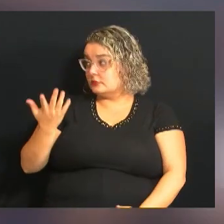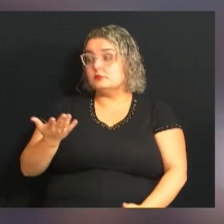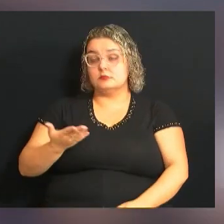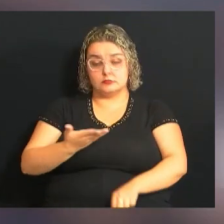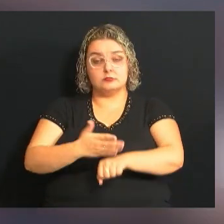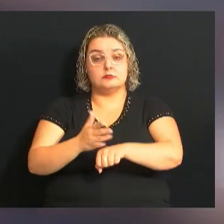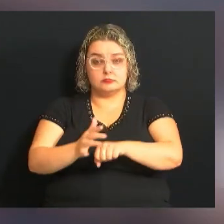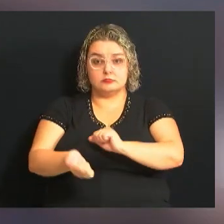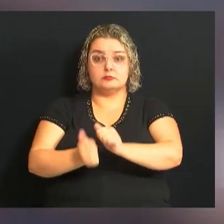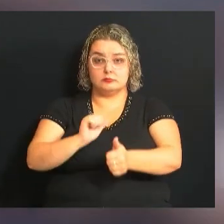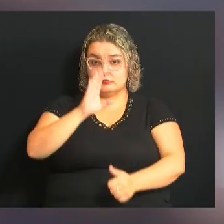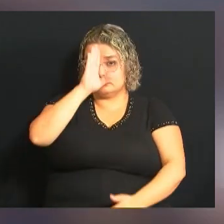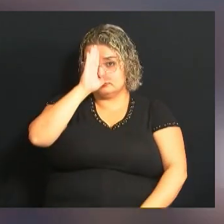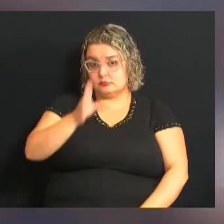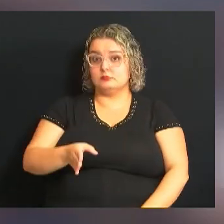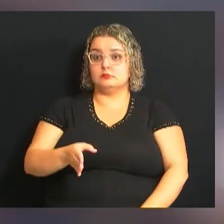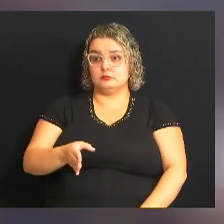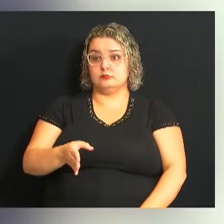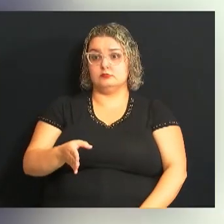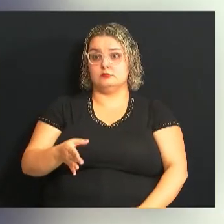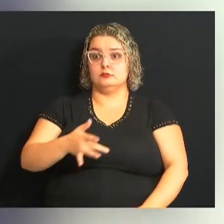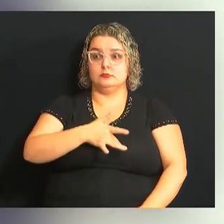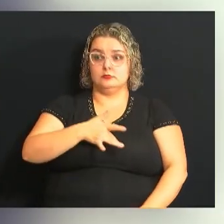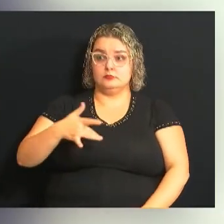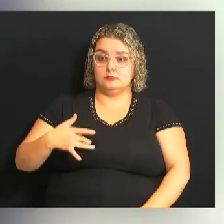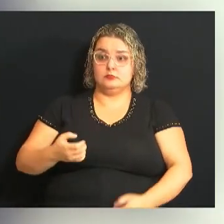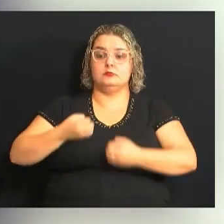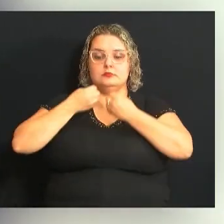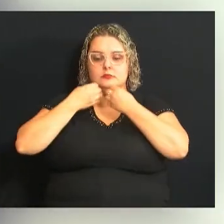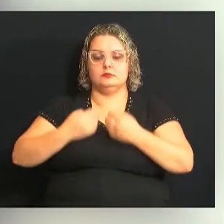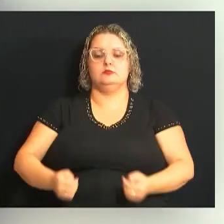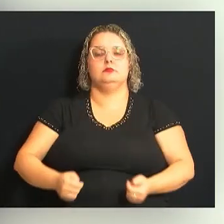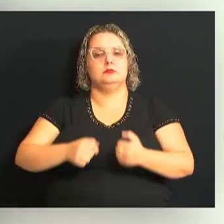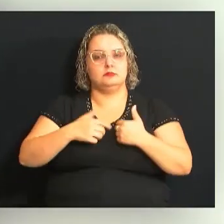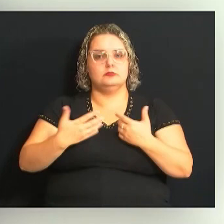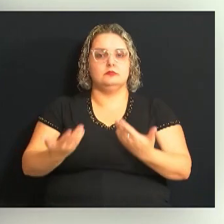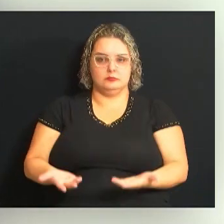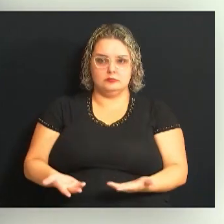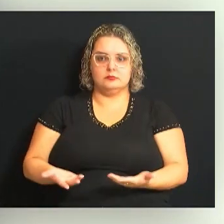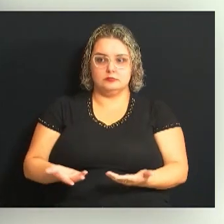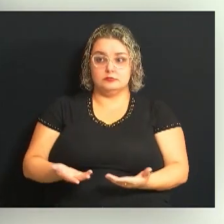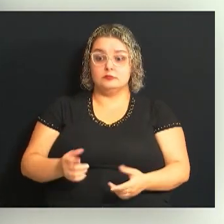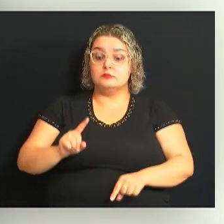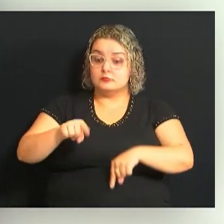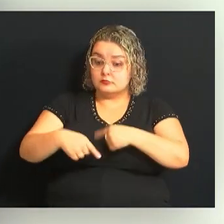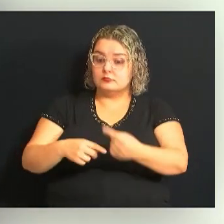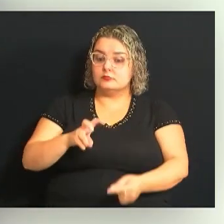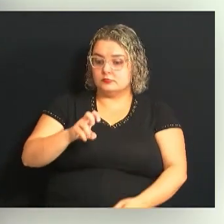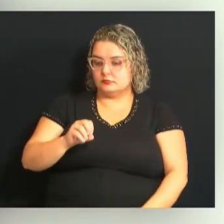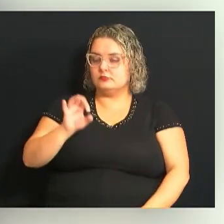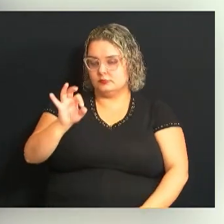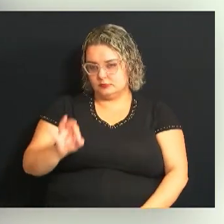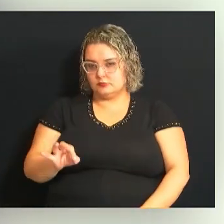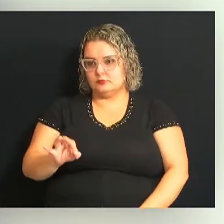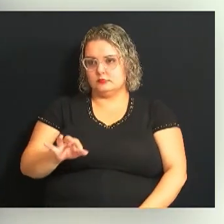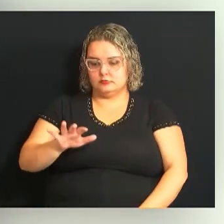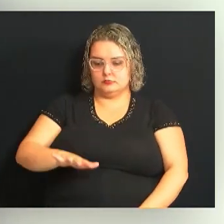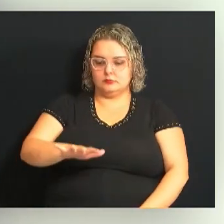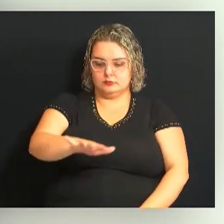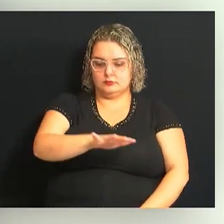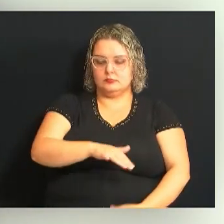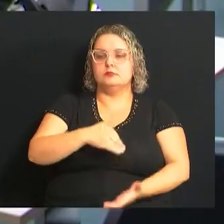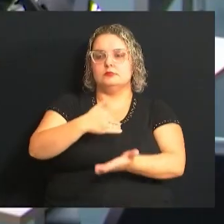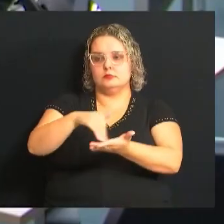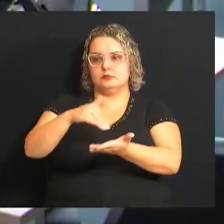diretamente ligada à saúde e bem-estar. Os outros 50% das emendas foram destinadas para a Secretaria